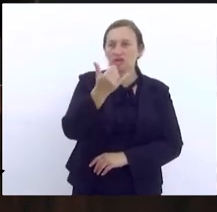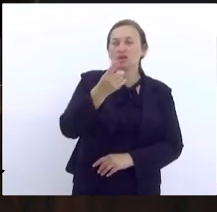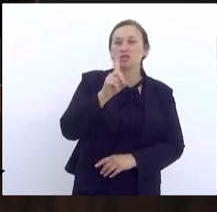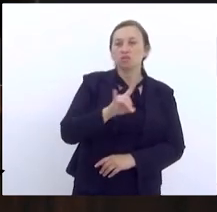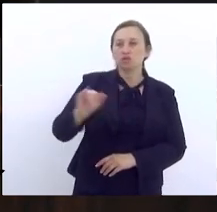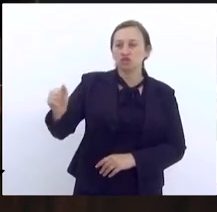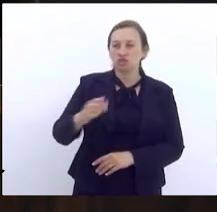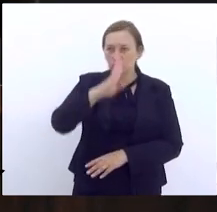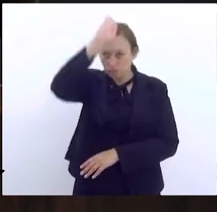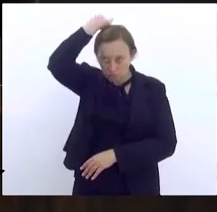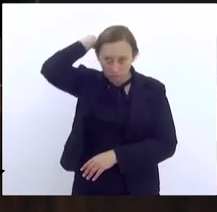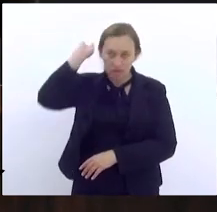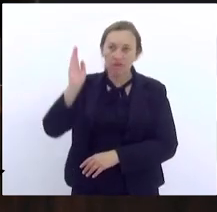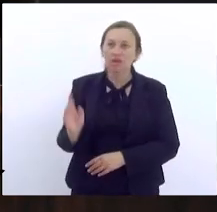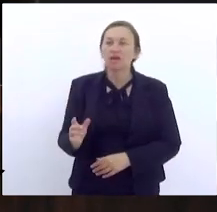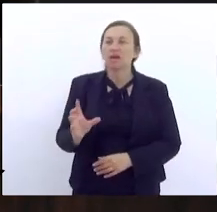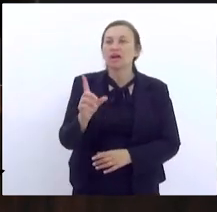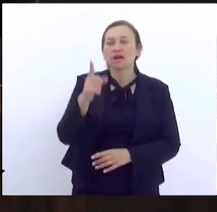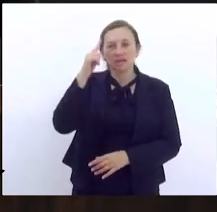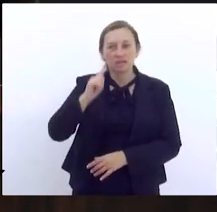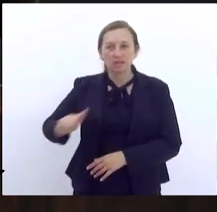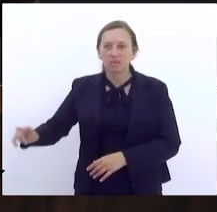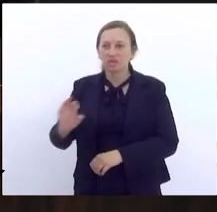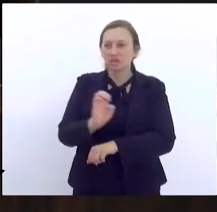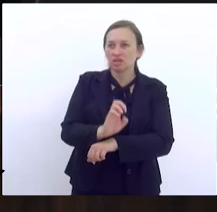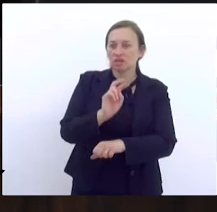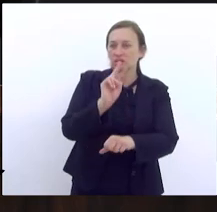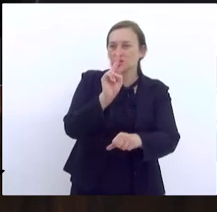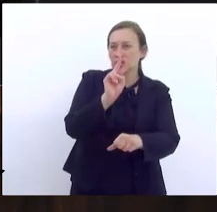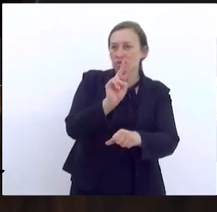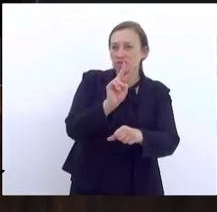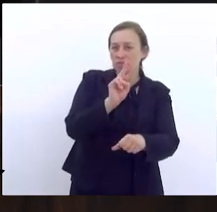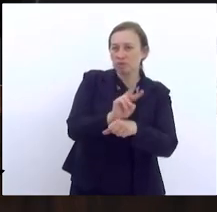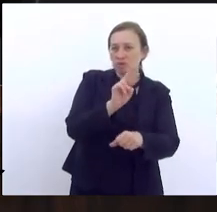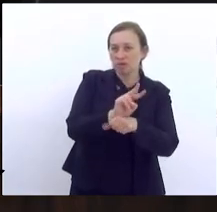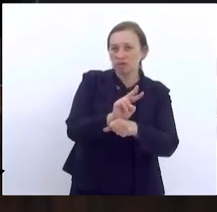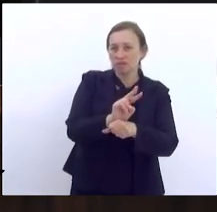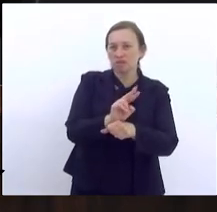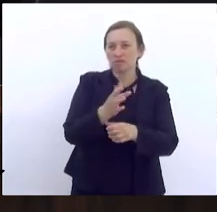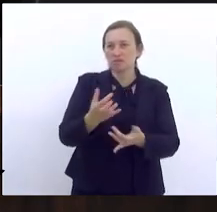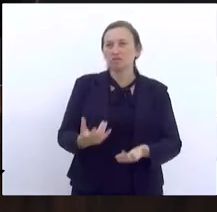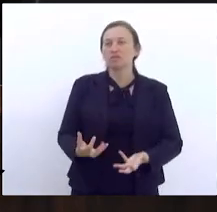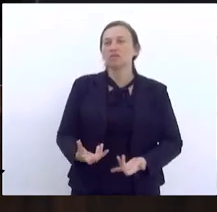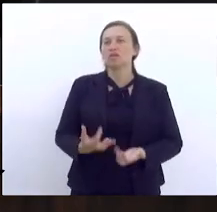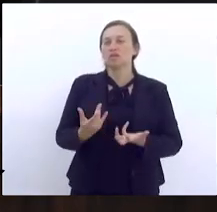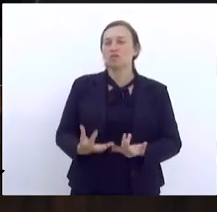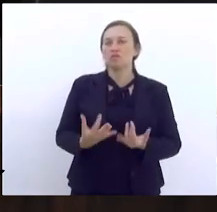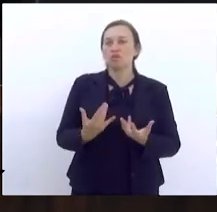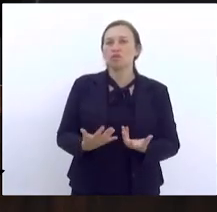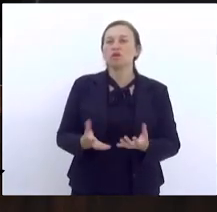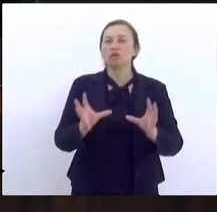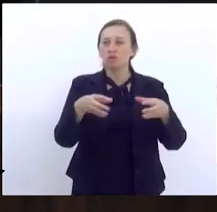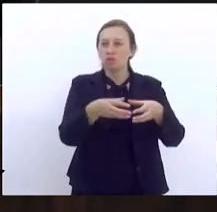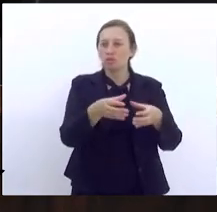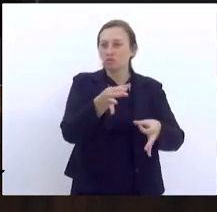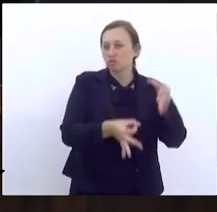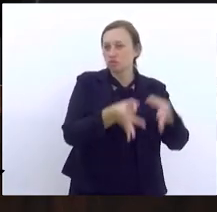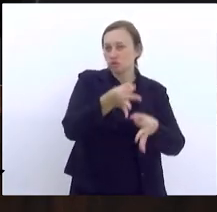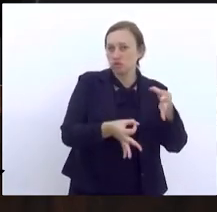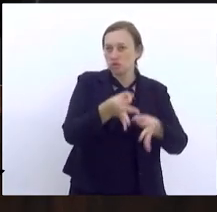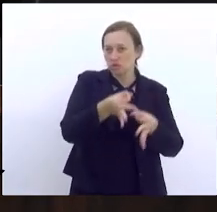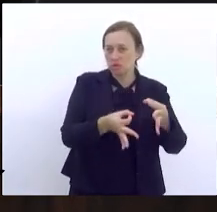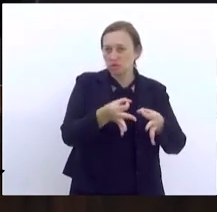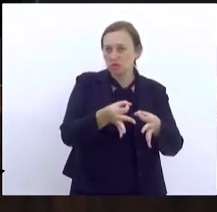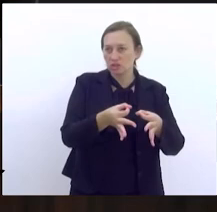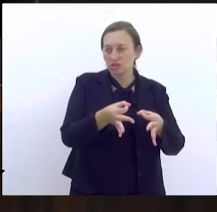Bombeiro e a semana Estadual de Prevenção ao incêndio pareceres das comissões de construção de Justiça pela